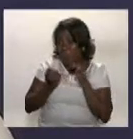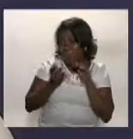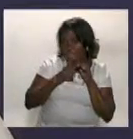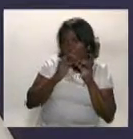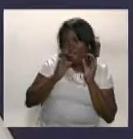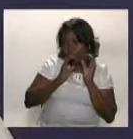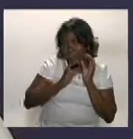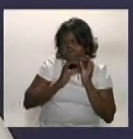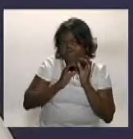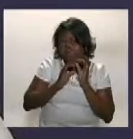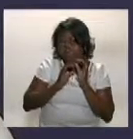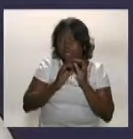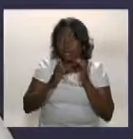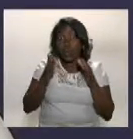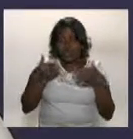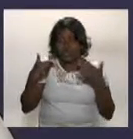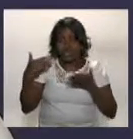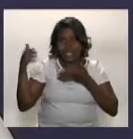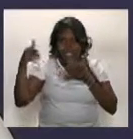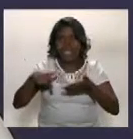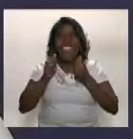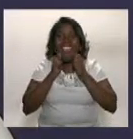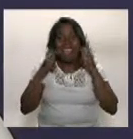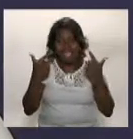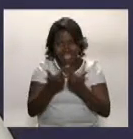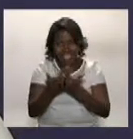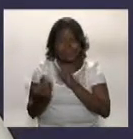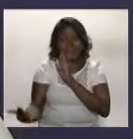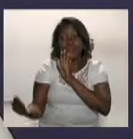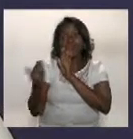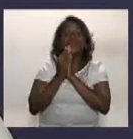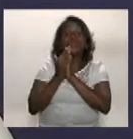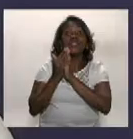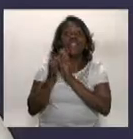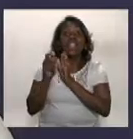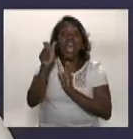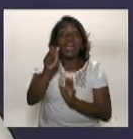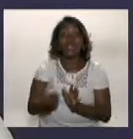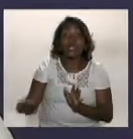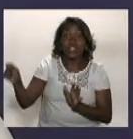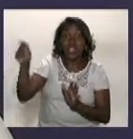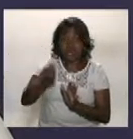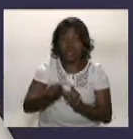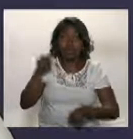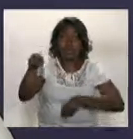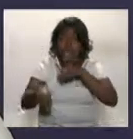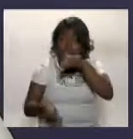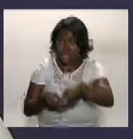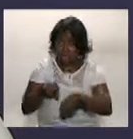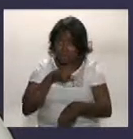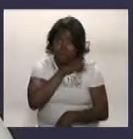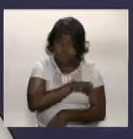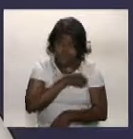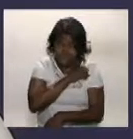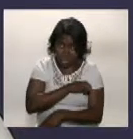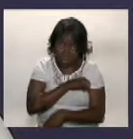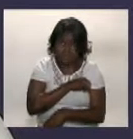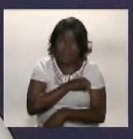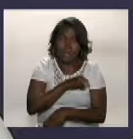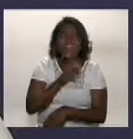pela polícia vão ser doadas a algumas instituições ou podem ser até vendidas, né? Como é que